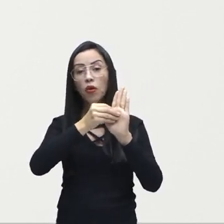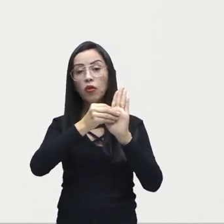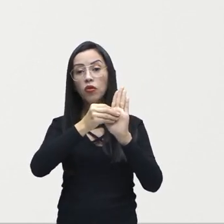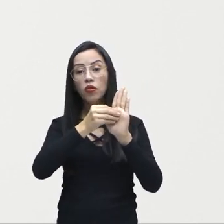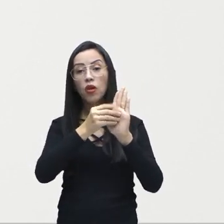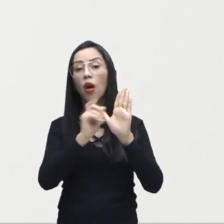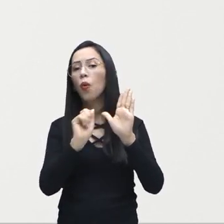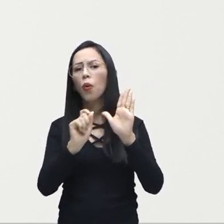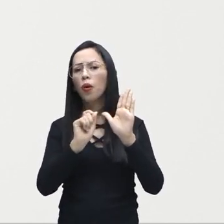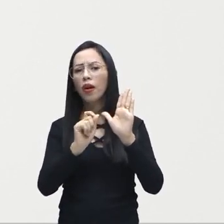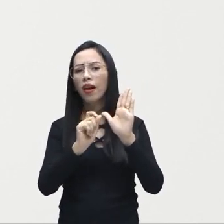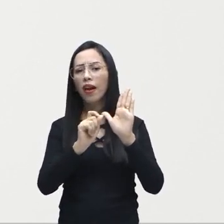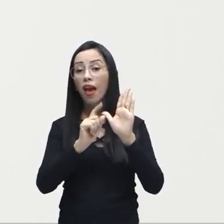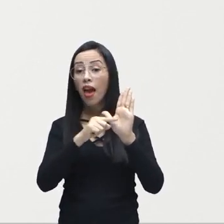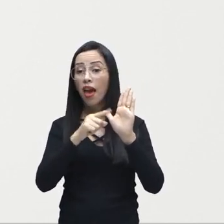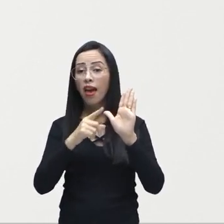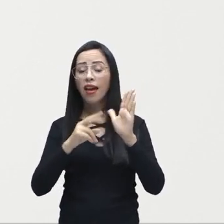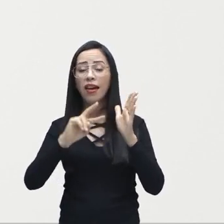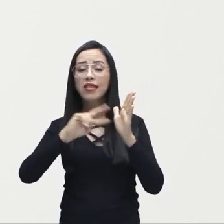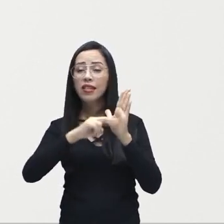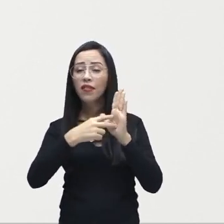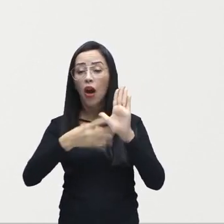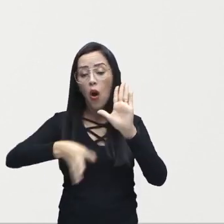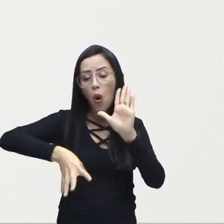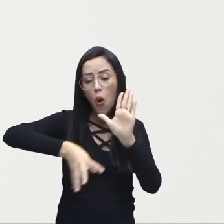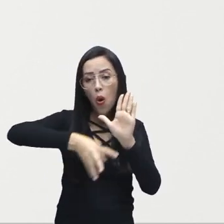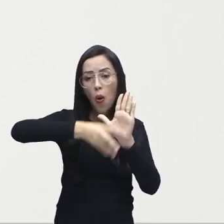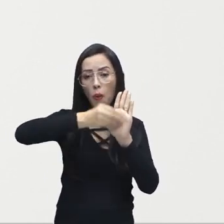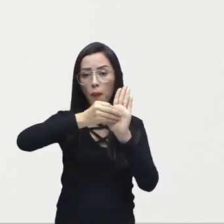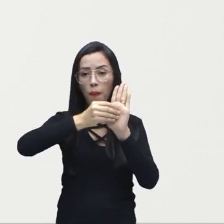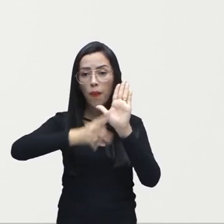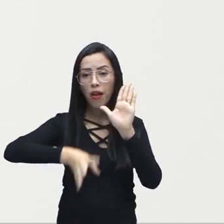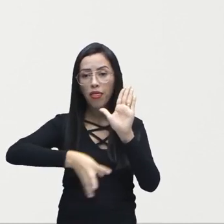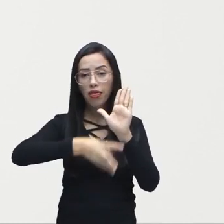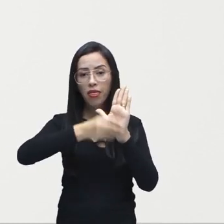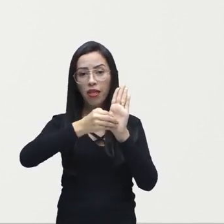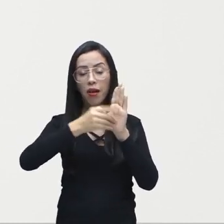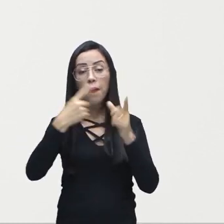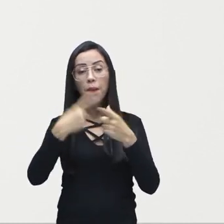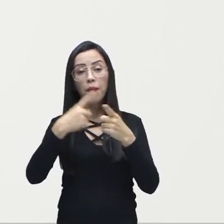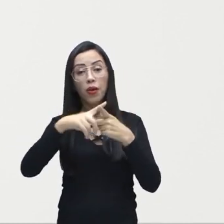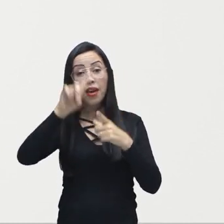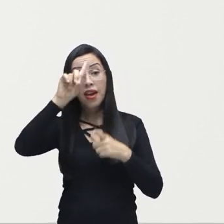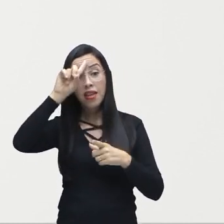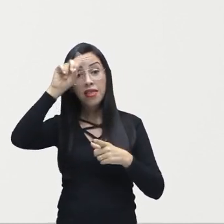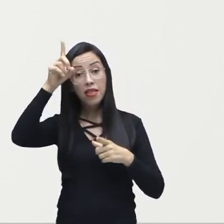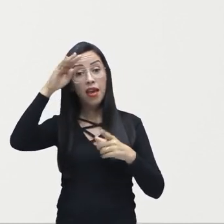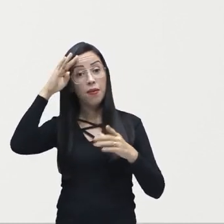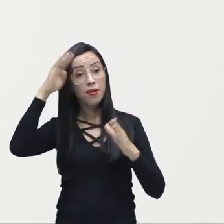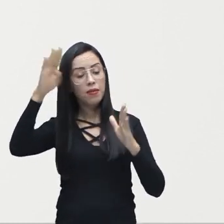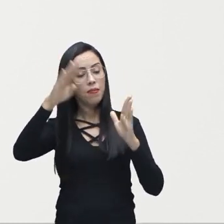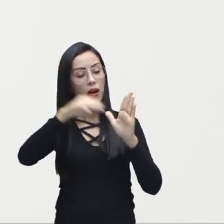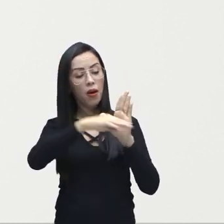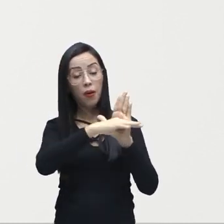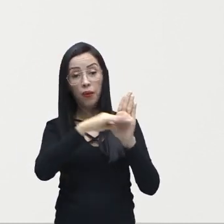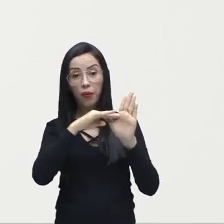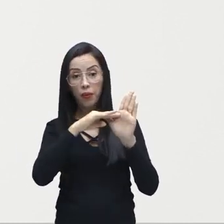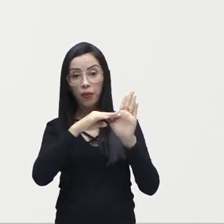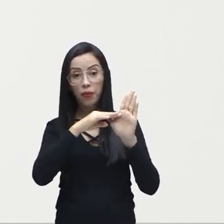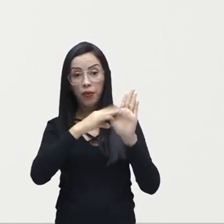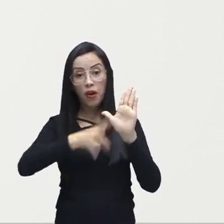é para completar essa ideia principal. Então, como é esse carro? O carro é de cor